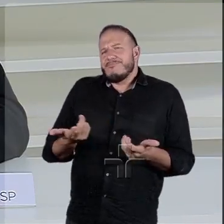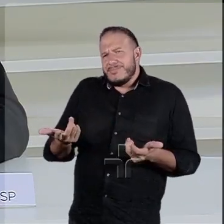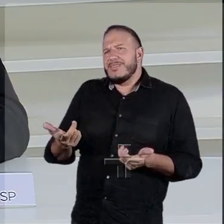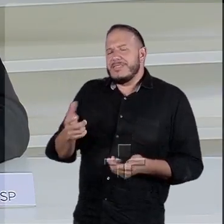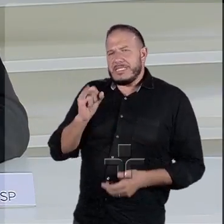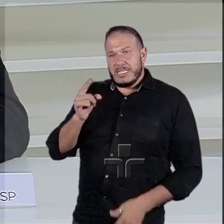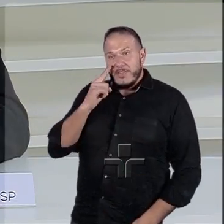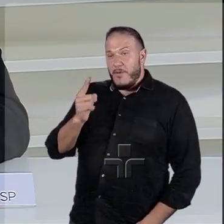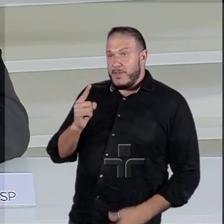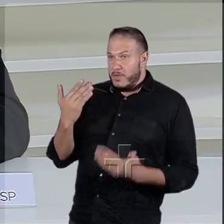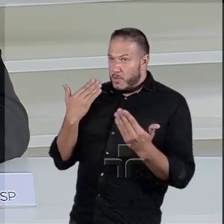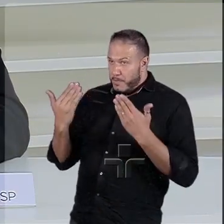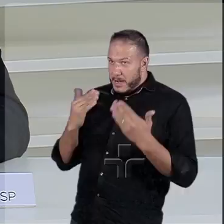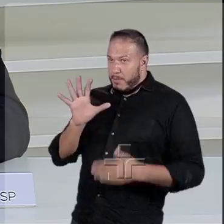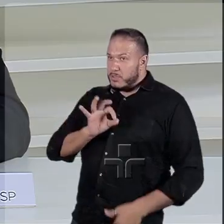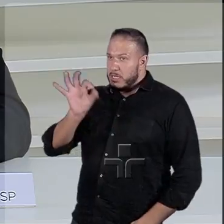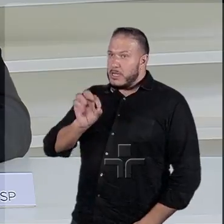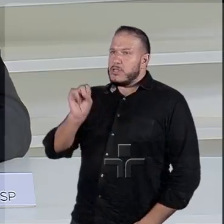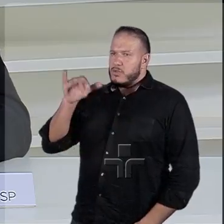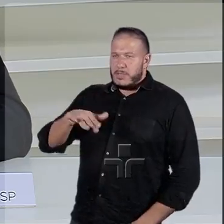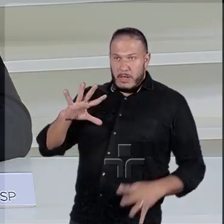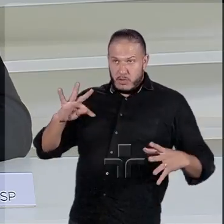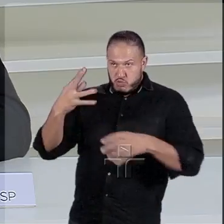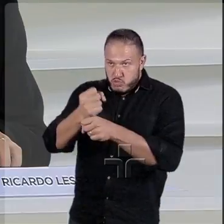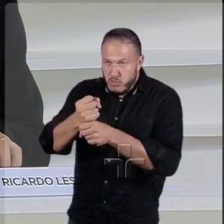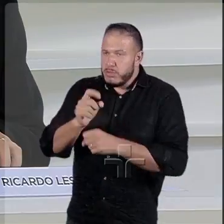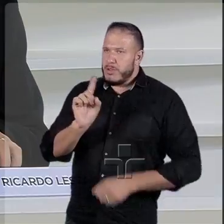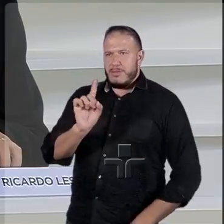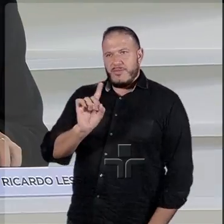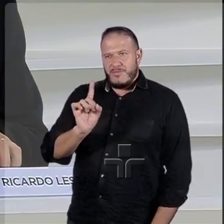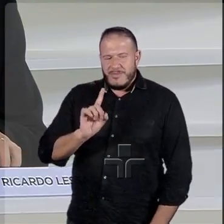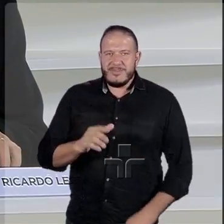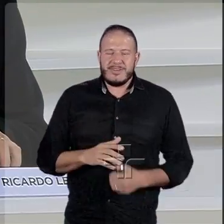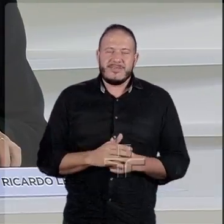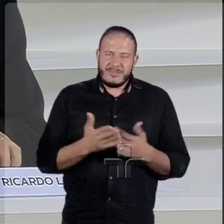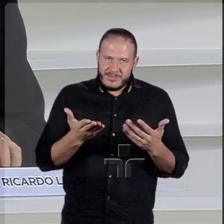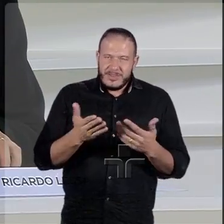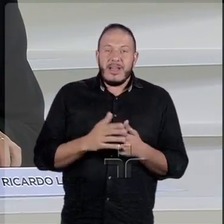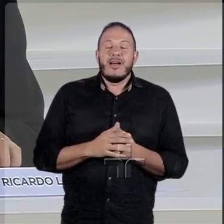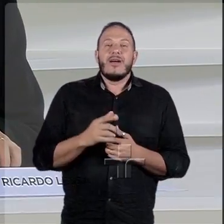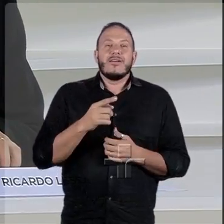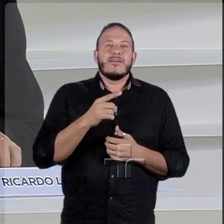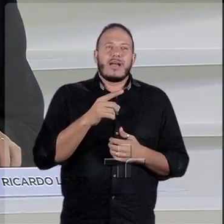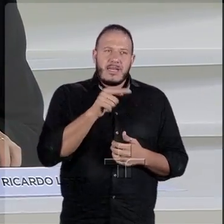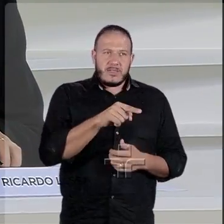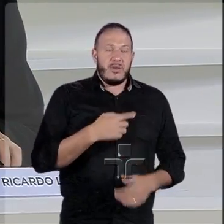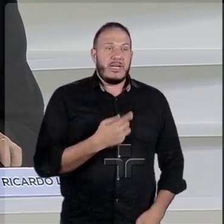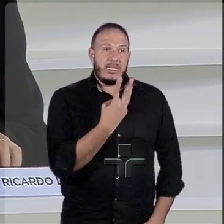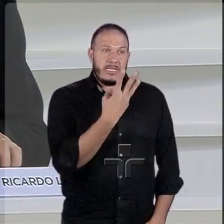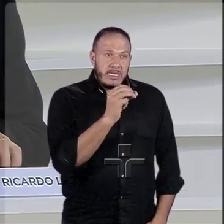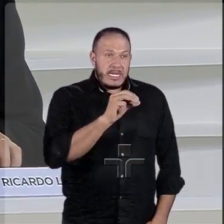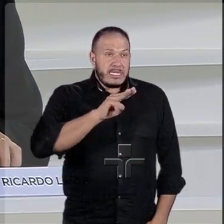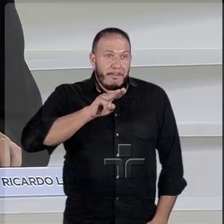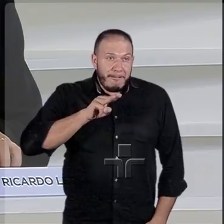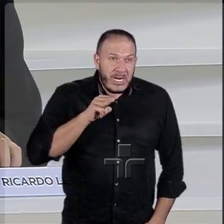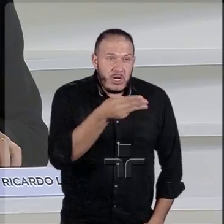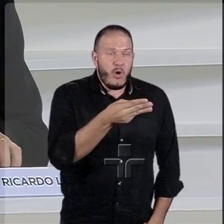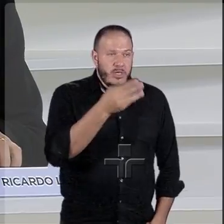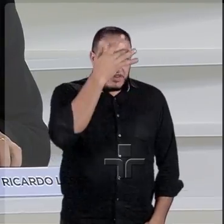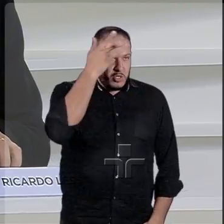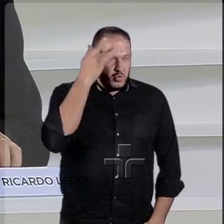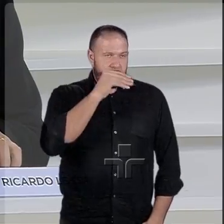termos relativos, sim, mas em absolutos, não. Exatamente. Então, que é os 30 milhões de